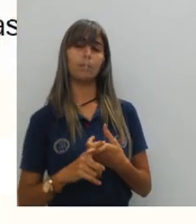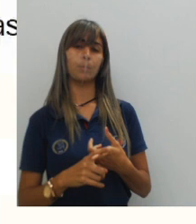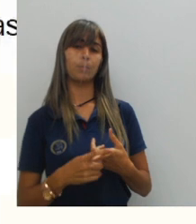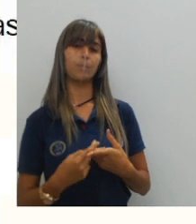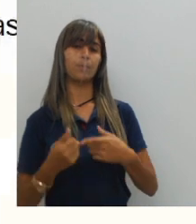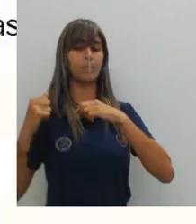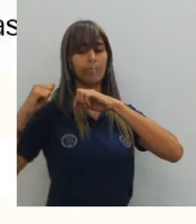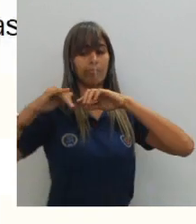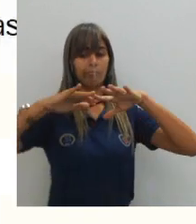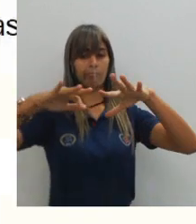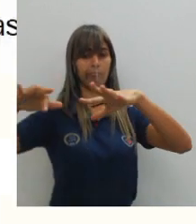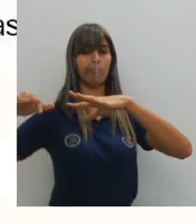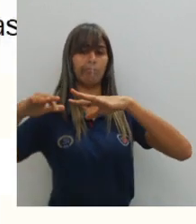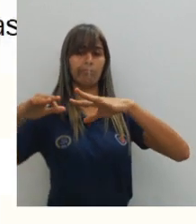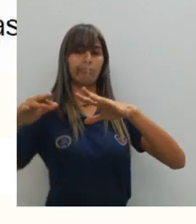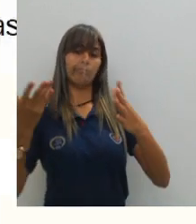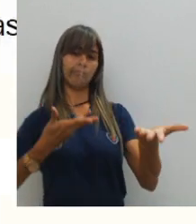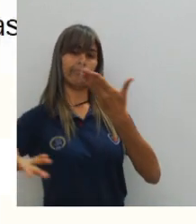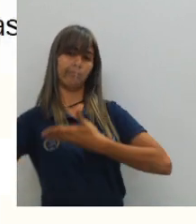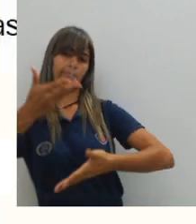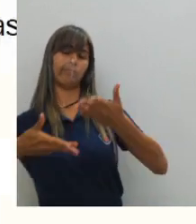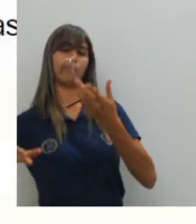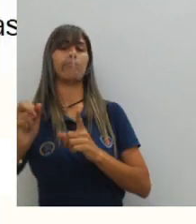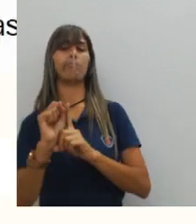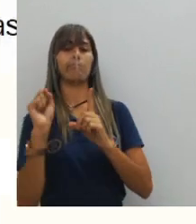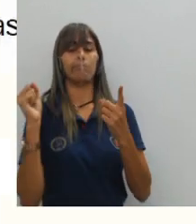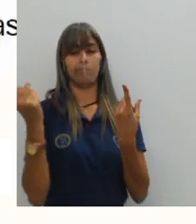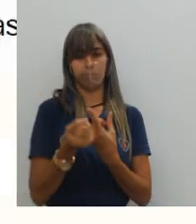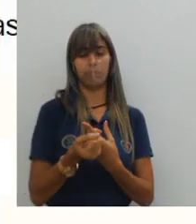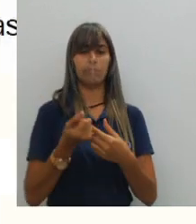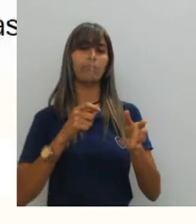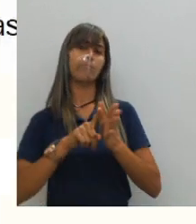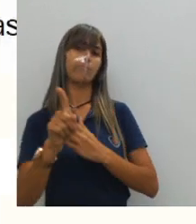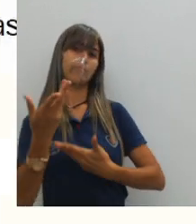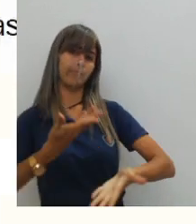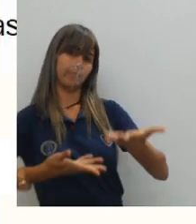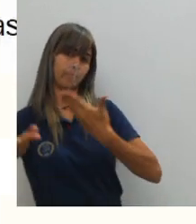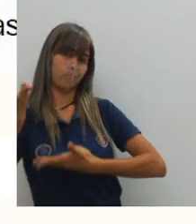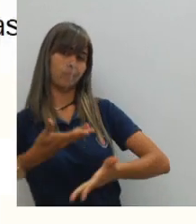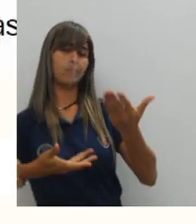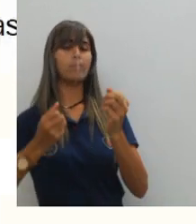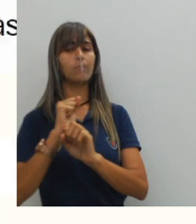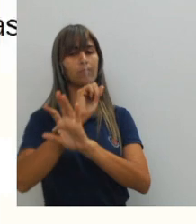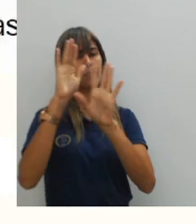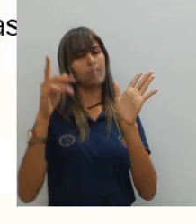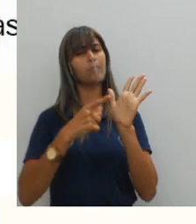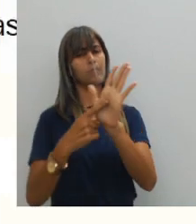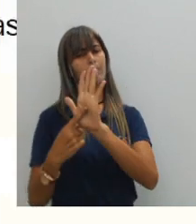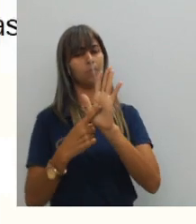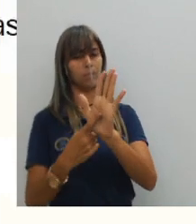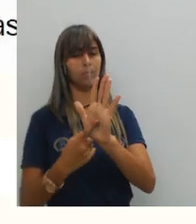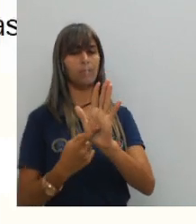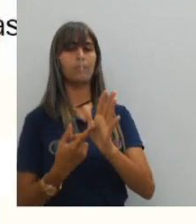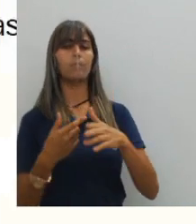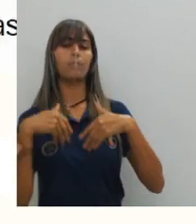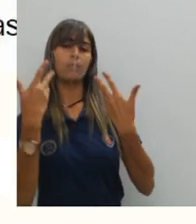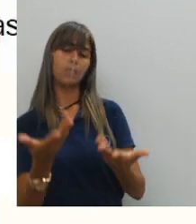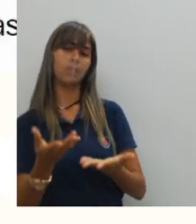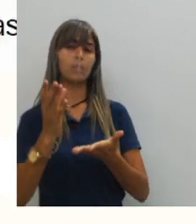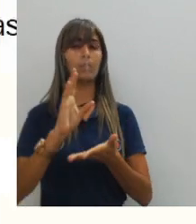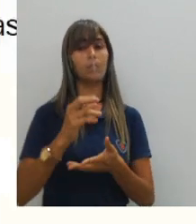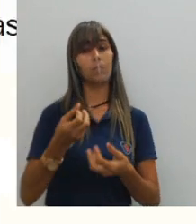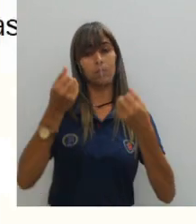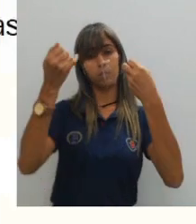em cima das relações econômicas, certo? E aí ele pergunta, né? Essa relação se mostra claramente na ética do... Aí ele fala do